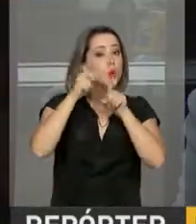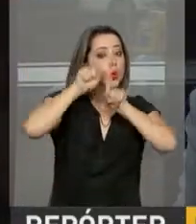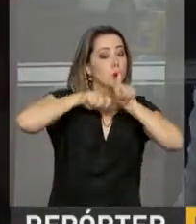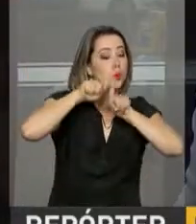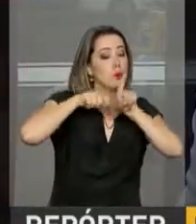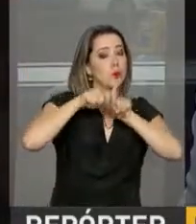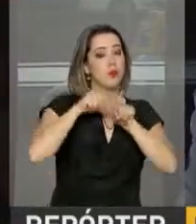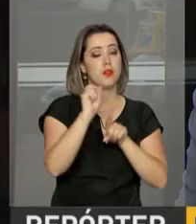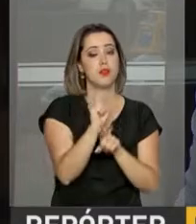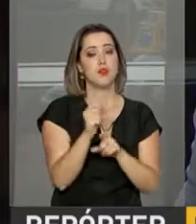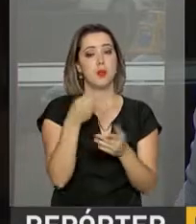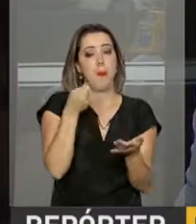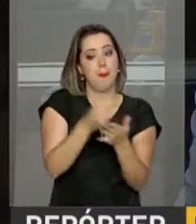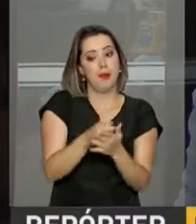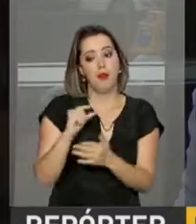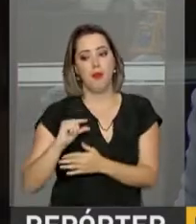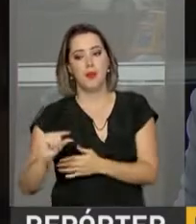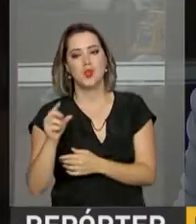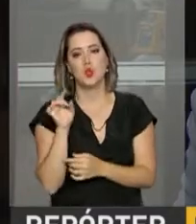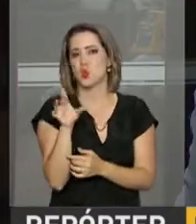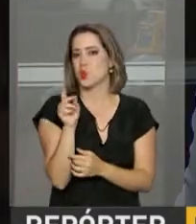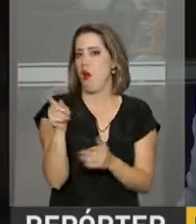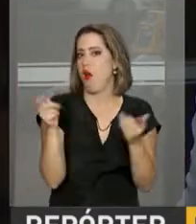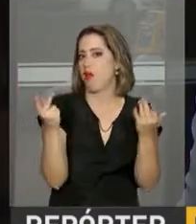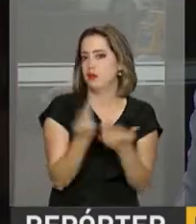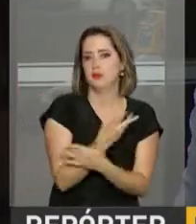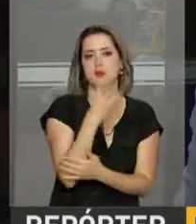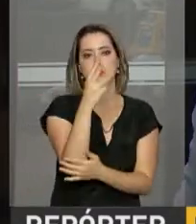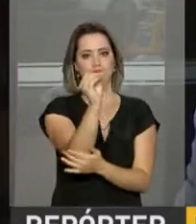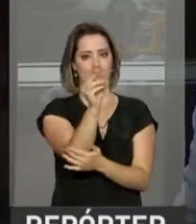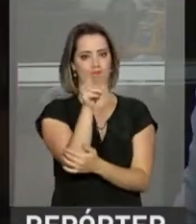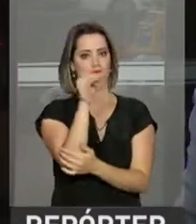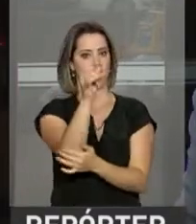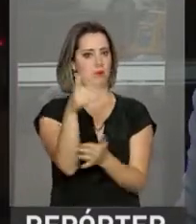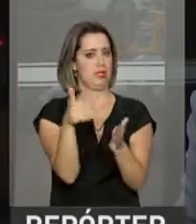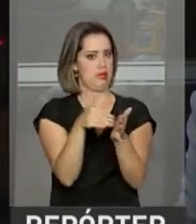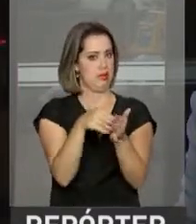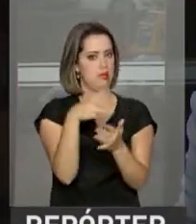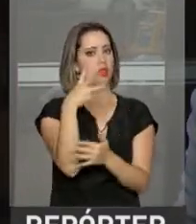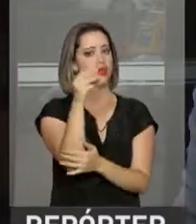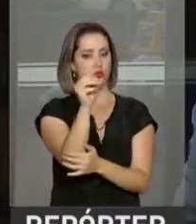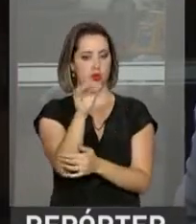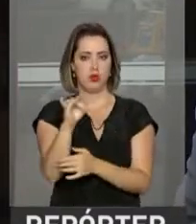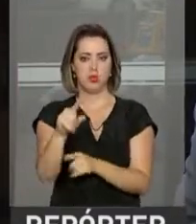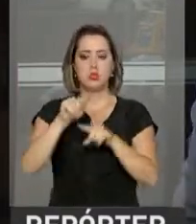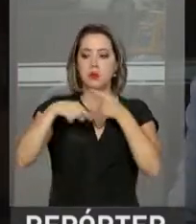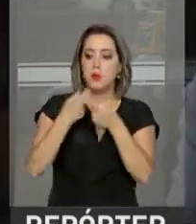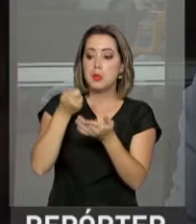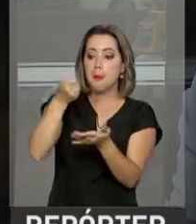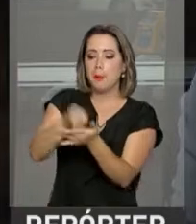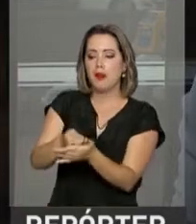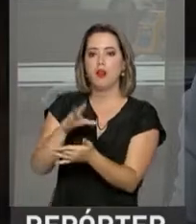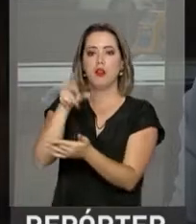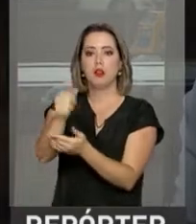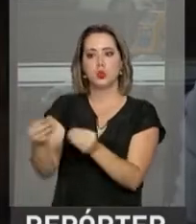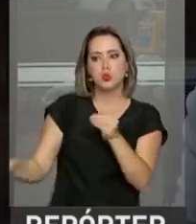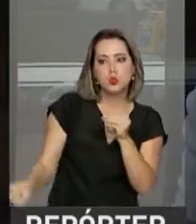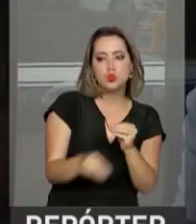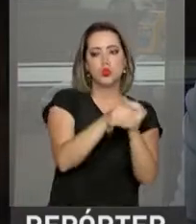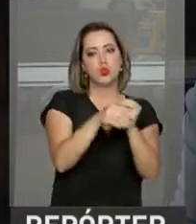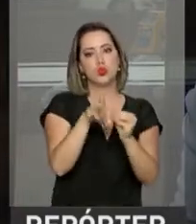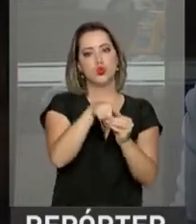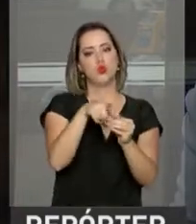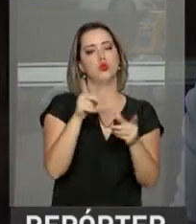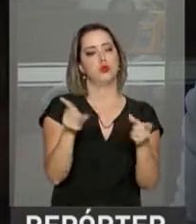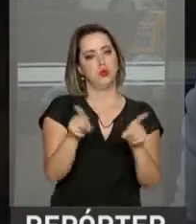temido pagamento mínimo só vai poder ser feito por 30 dias. No mês seguinte, o valor que faltava para quitar a fatura vai ser incorporado ao